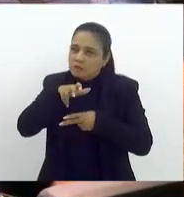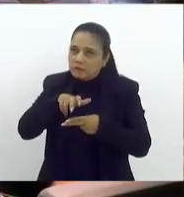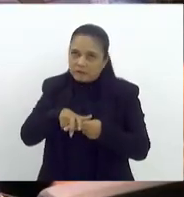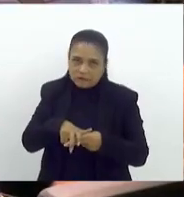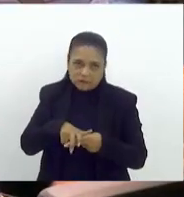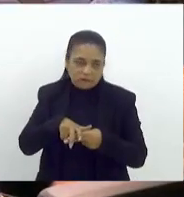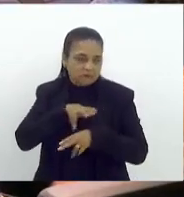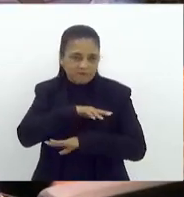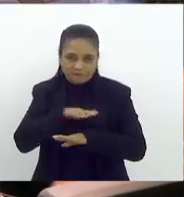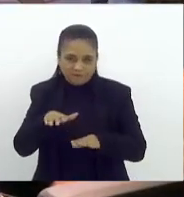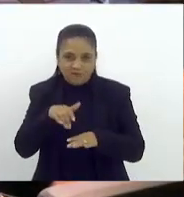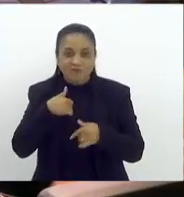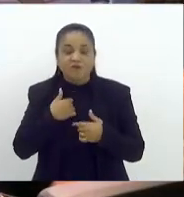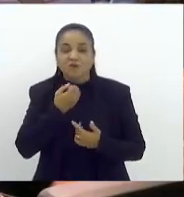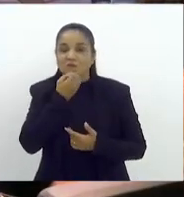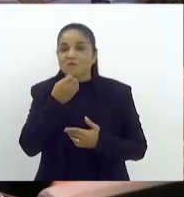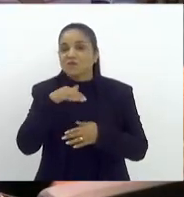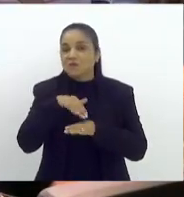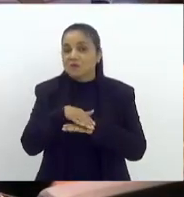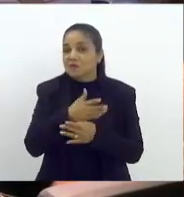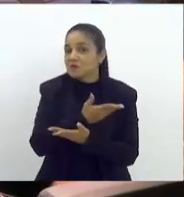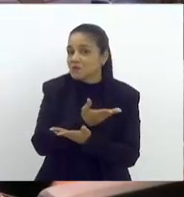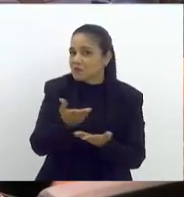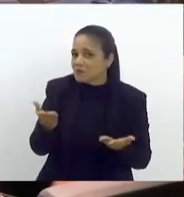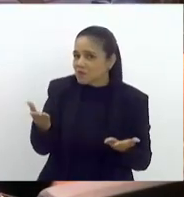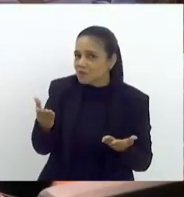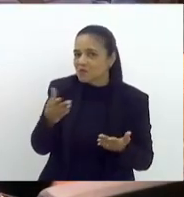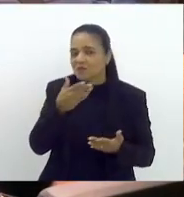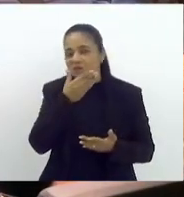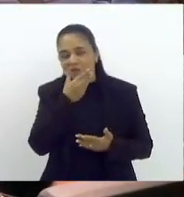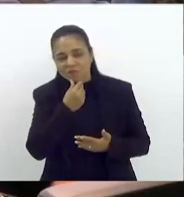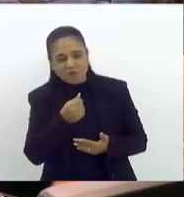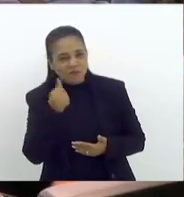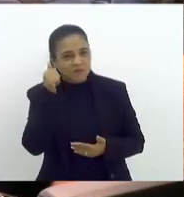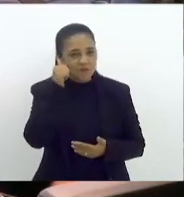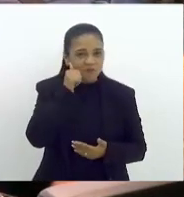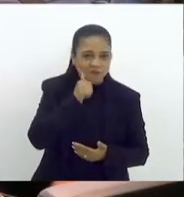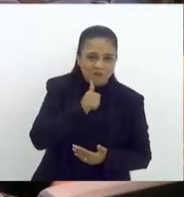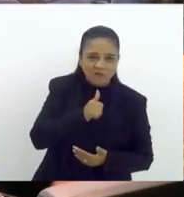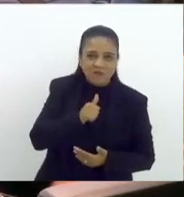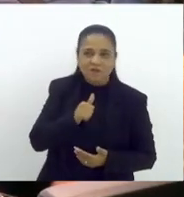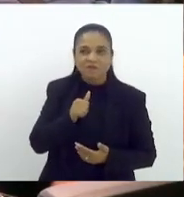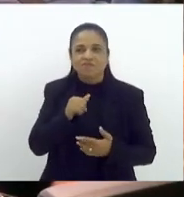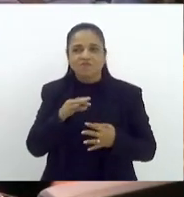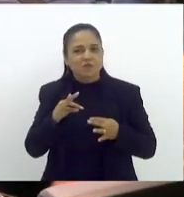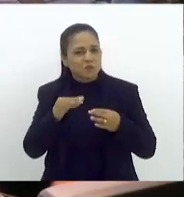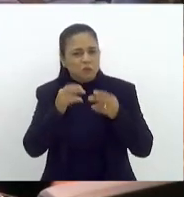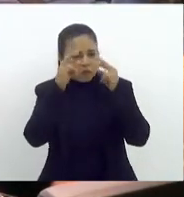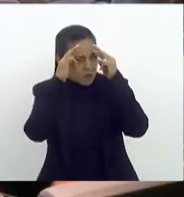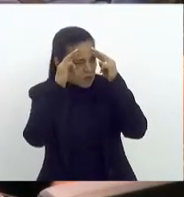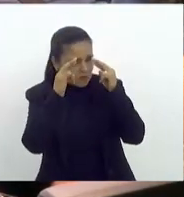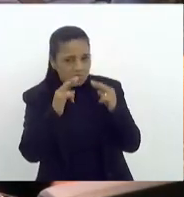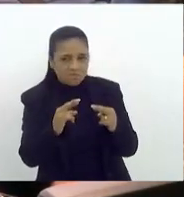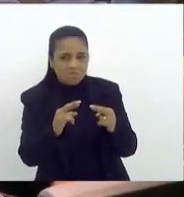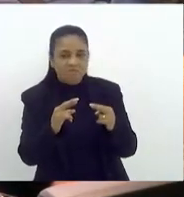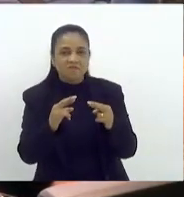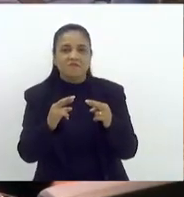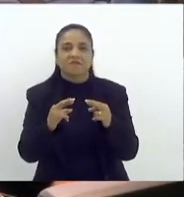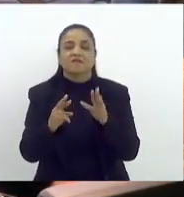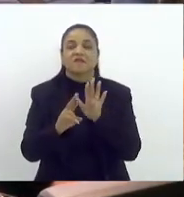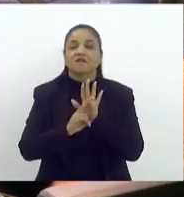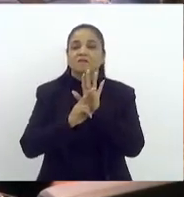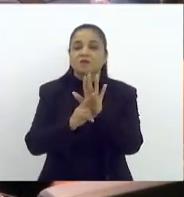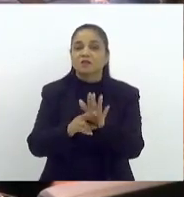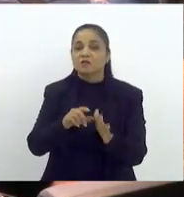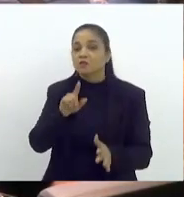boa noite a todos a todas e a todos paz e respeito a todos os representantes do luz que estão